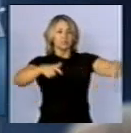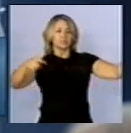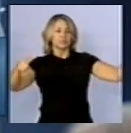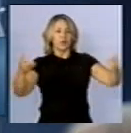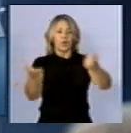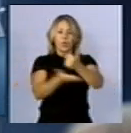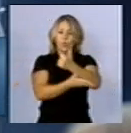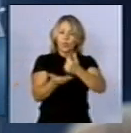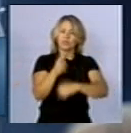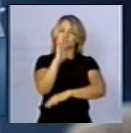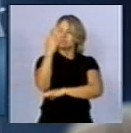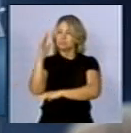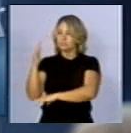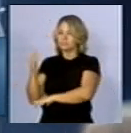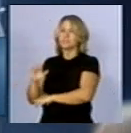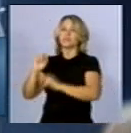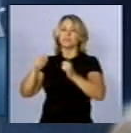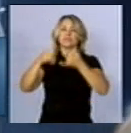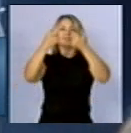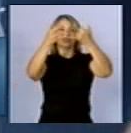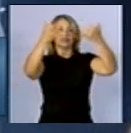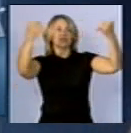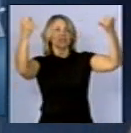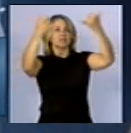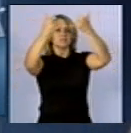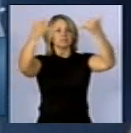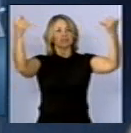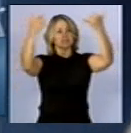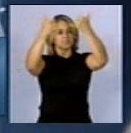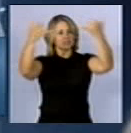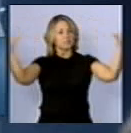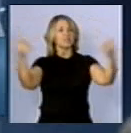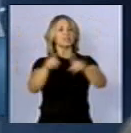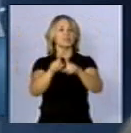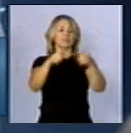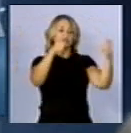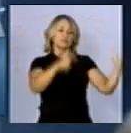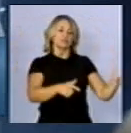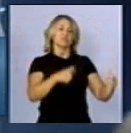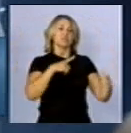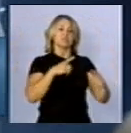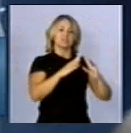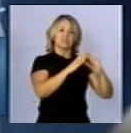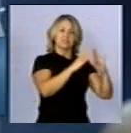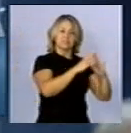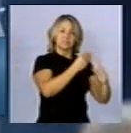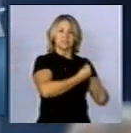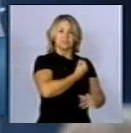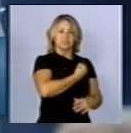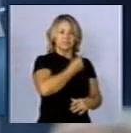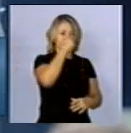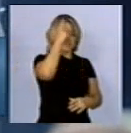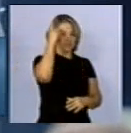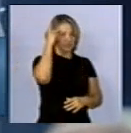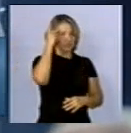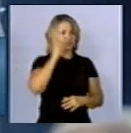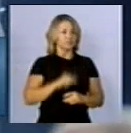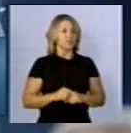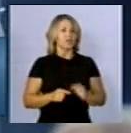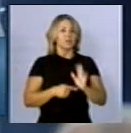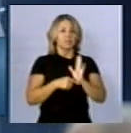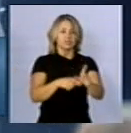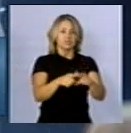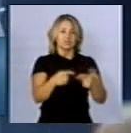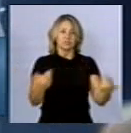pode ser proposto linhas articuladas entre áreas essas áreas e as áreas povoadas para redução dos custos de suas implantação